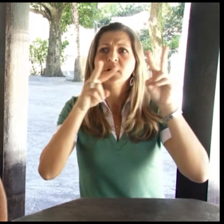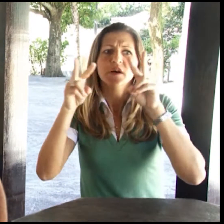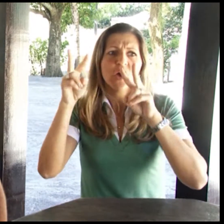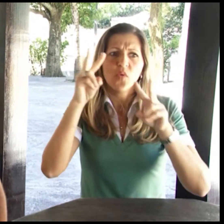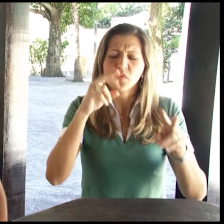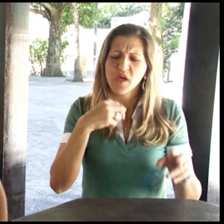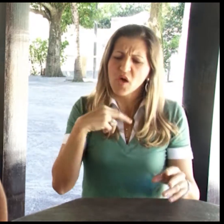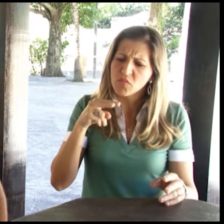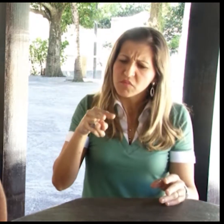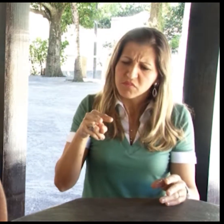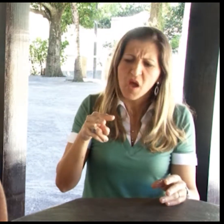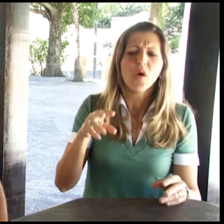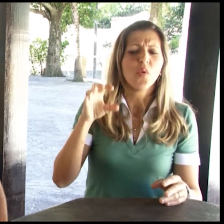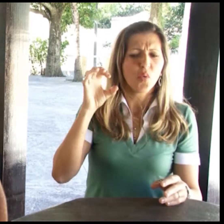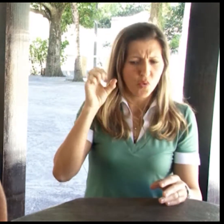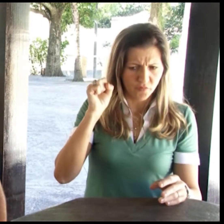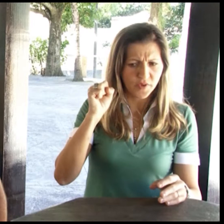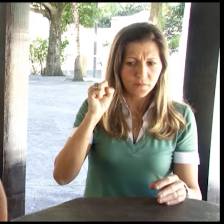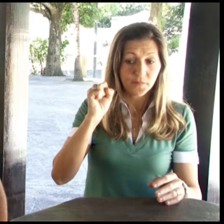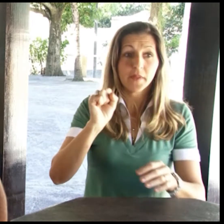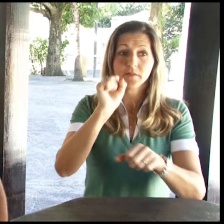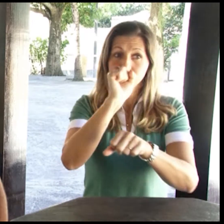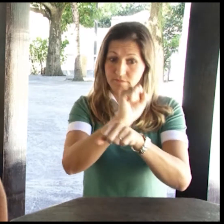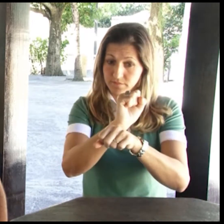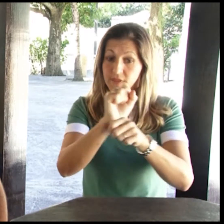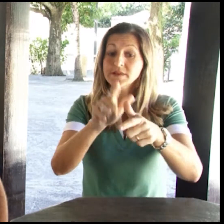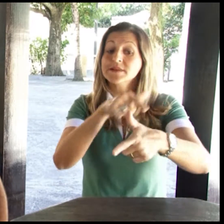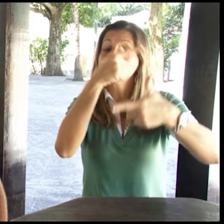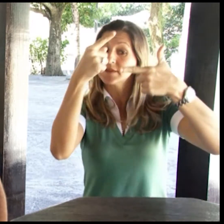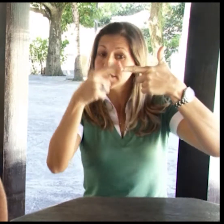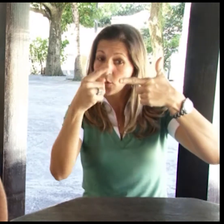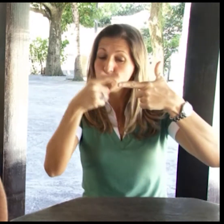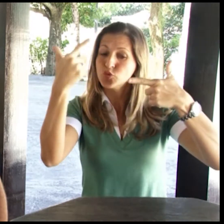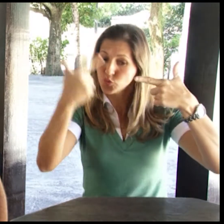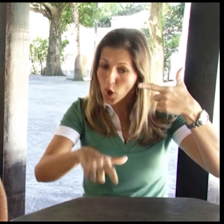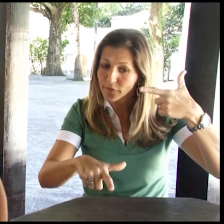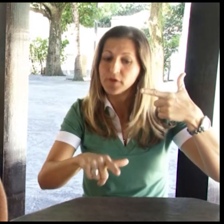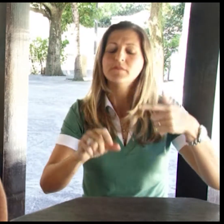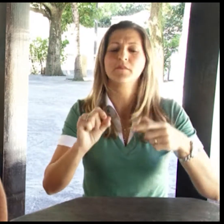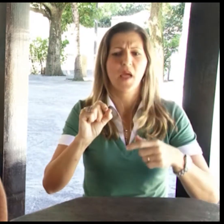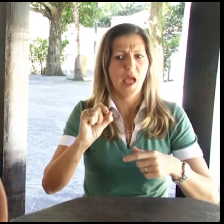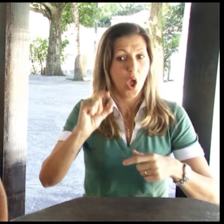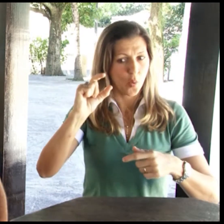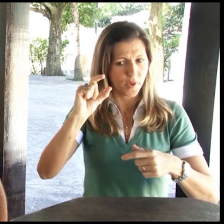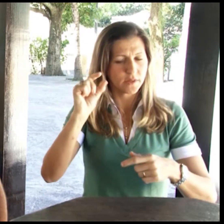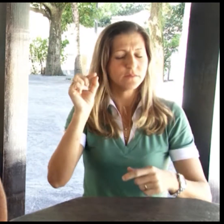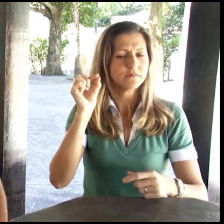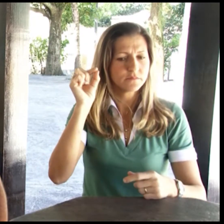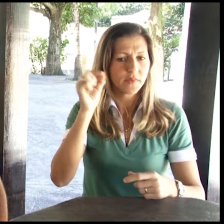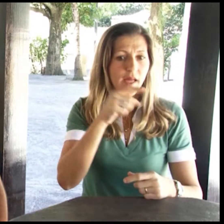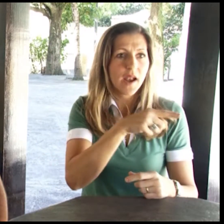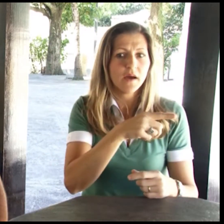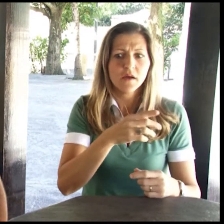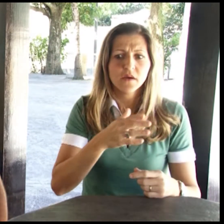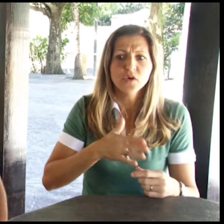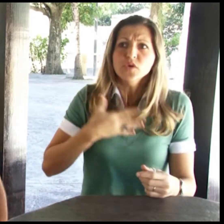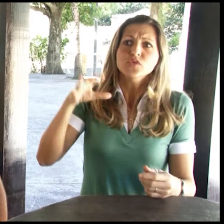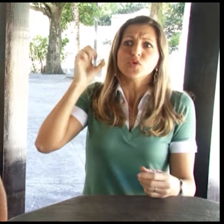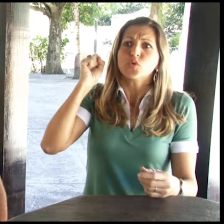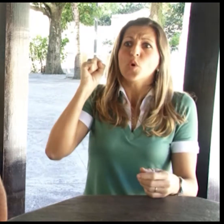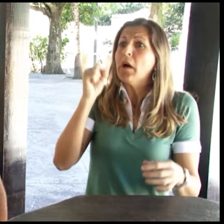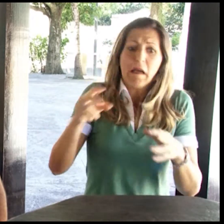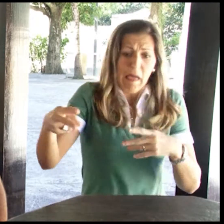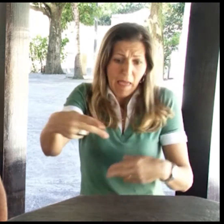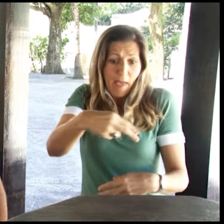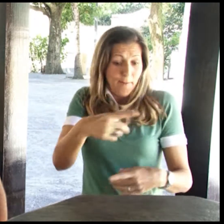nós vimos que ele começou a ter um olhar diferenciado. Aí depois, num outro momento, que houve